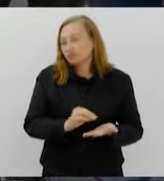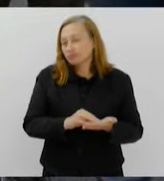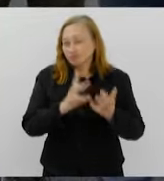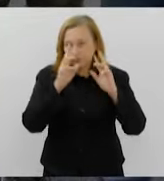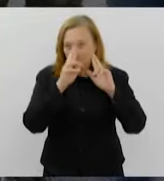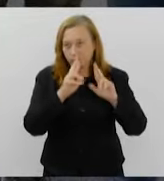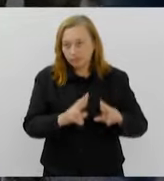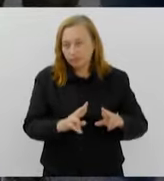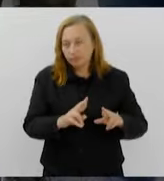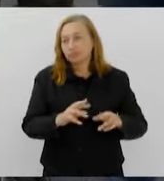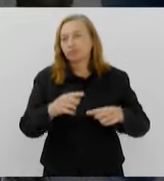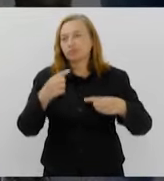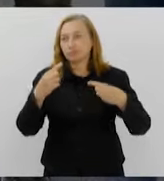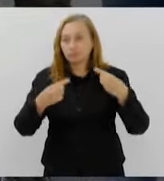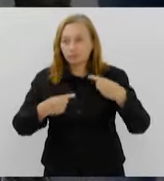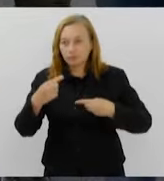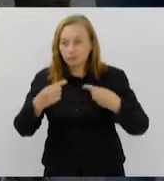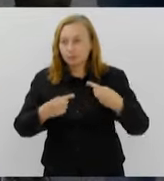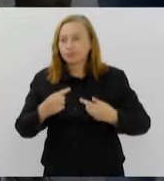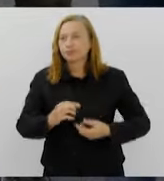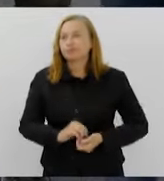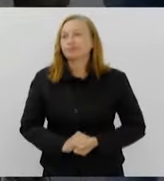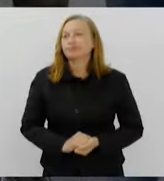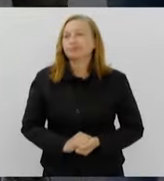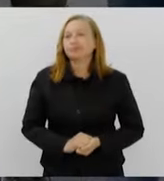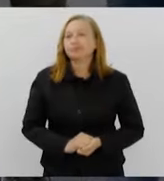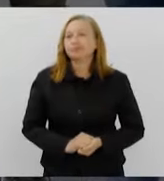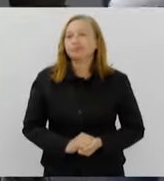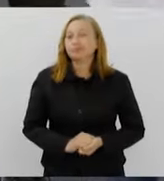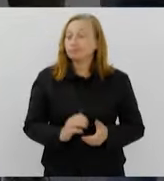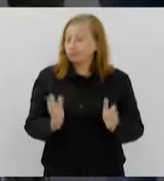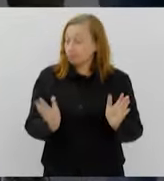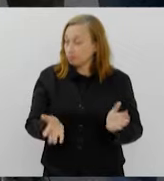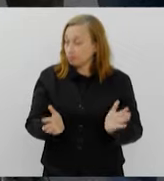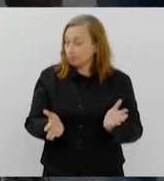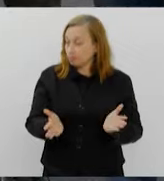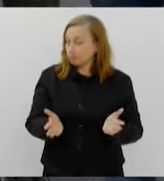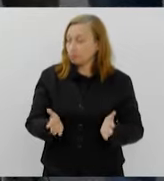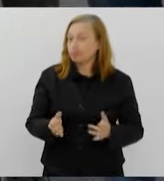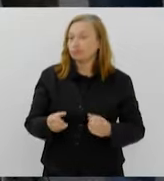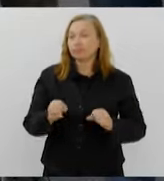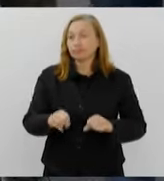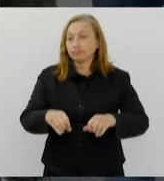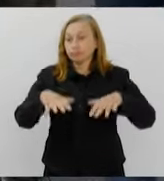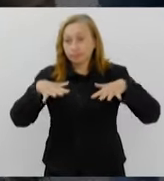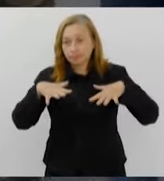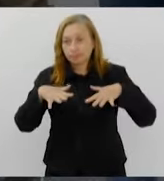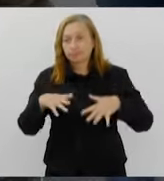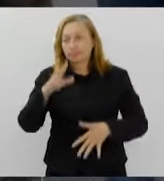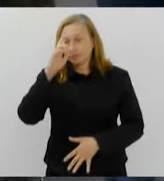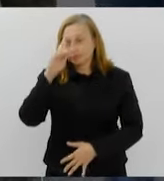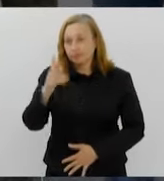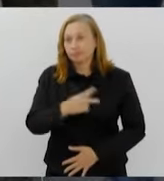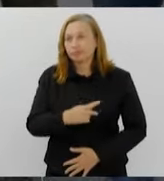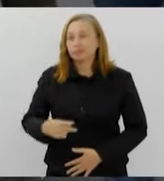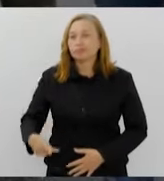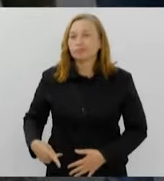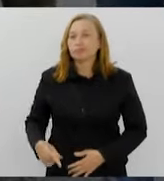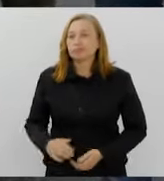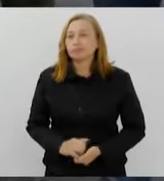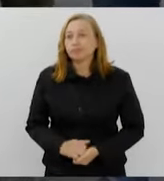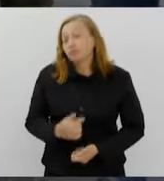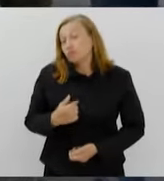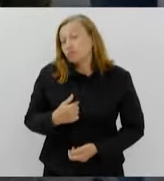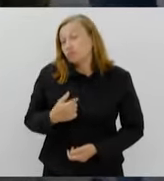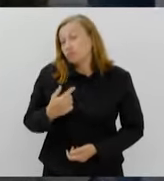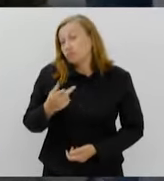do debate a personificação agora mesmo aqui no plenário Presidente eu fiz